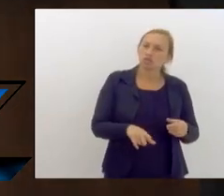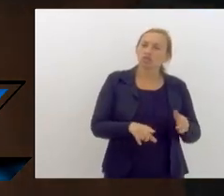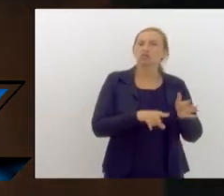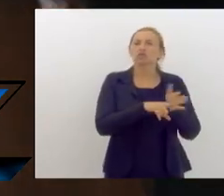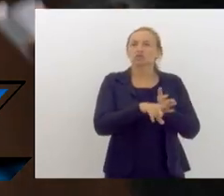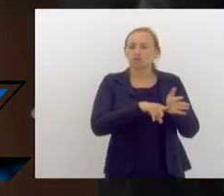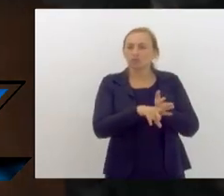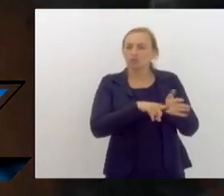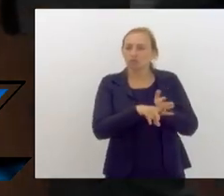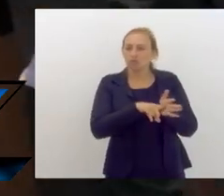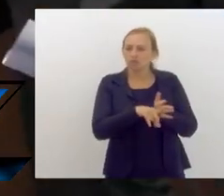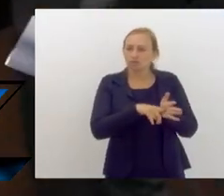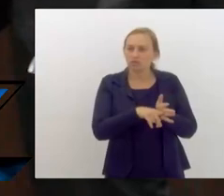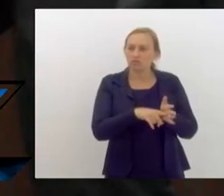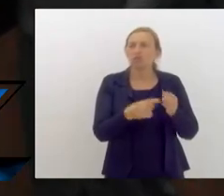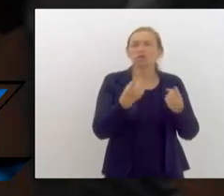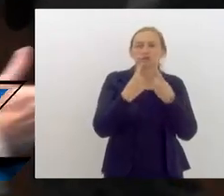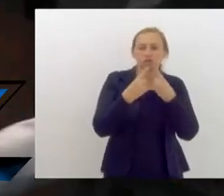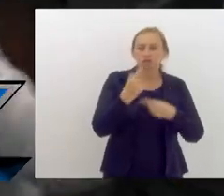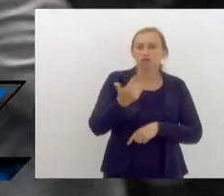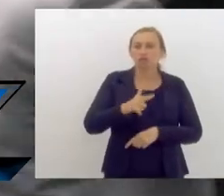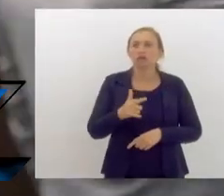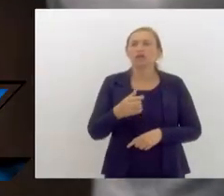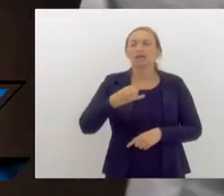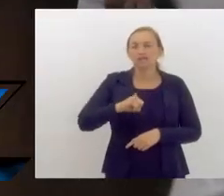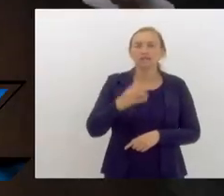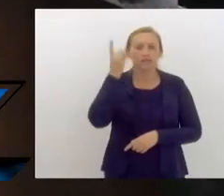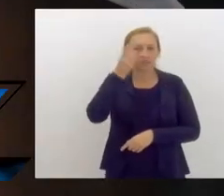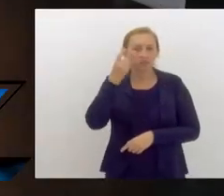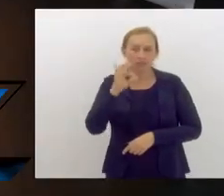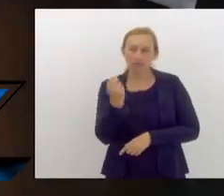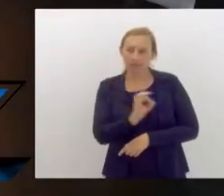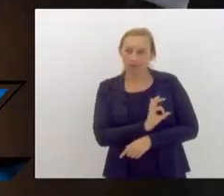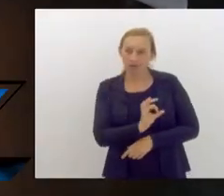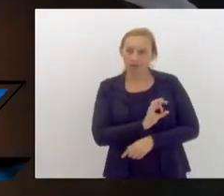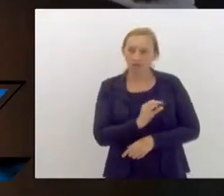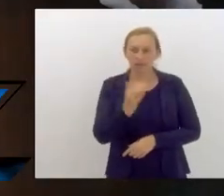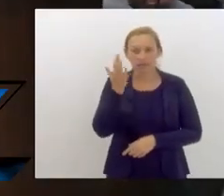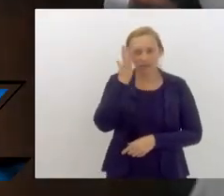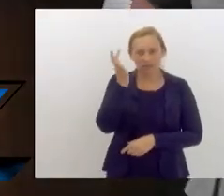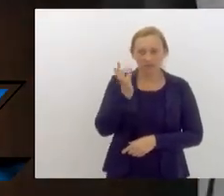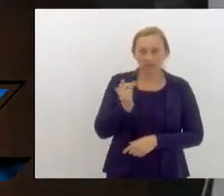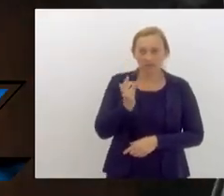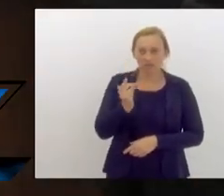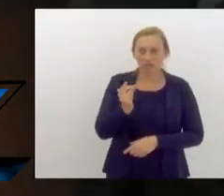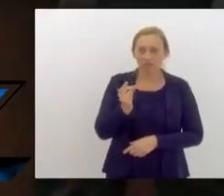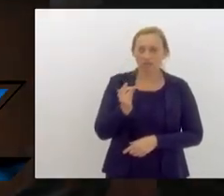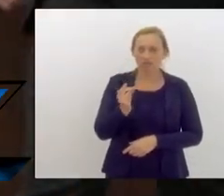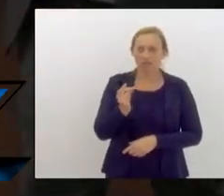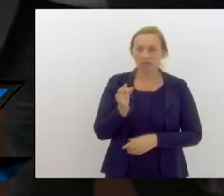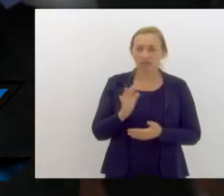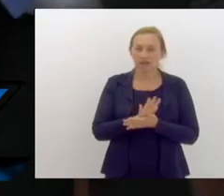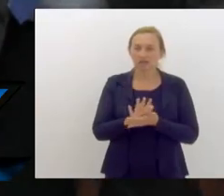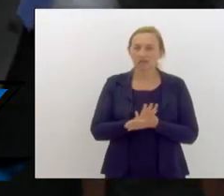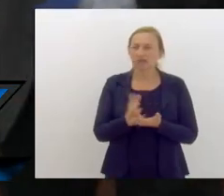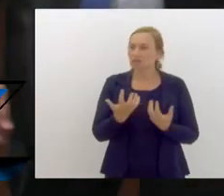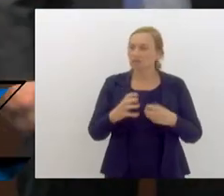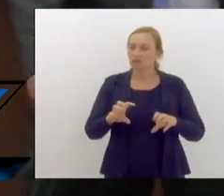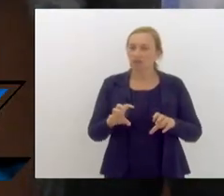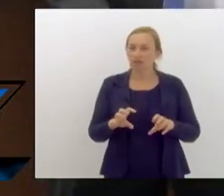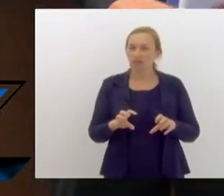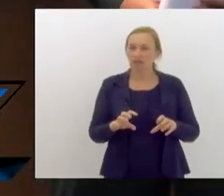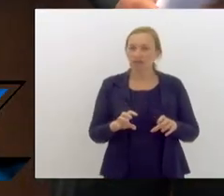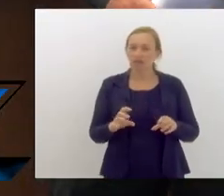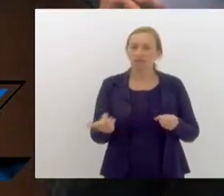na ccj se deputada Marta Rocha entender que não deve tirar o projeto de porta enfrentar obviamente que o plenário soberano